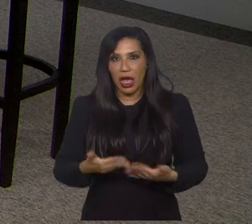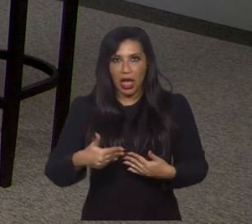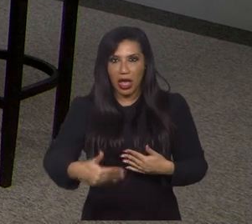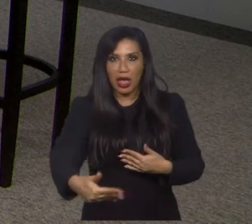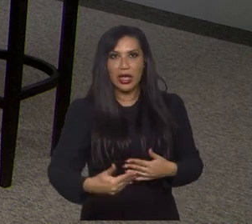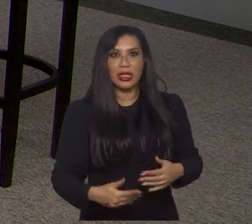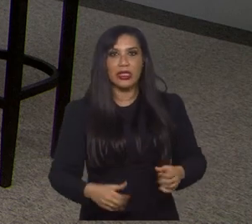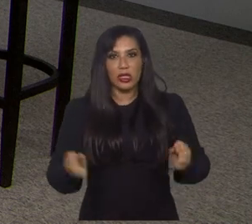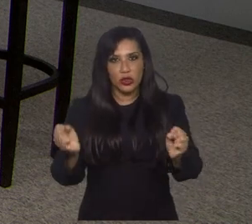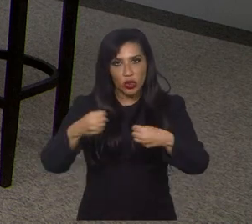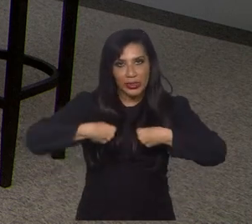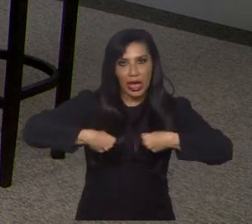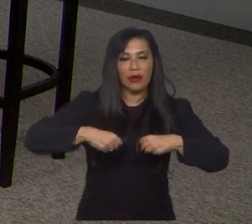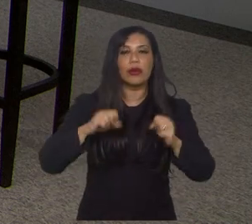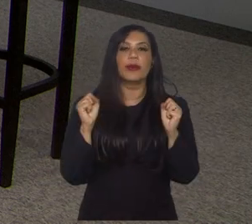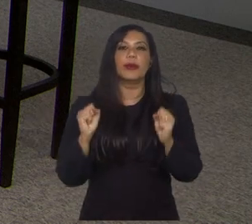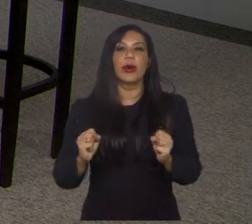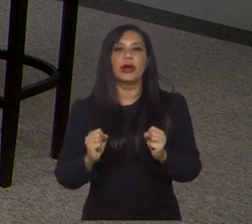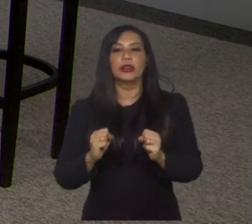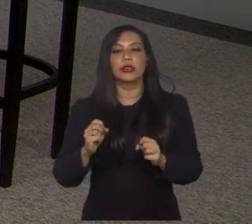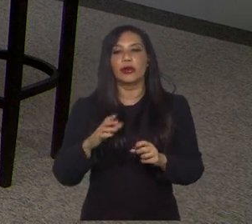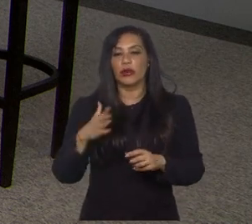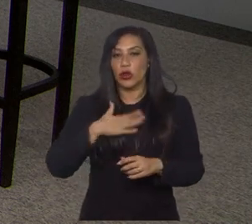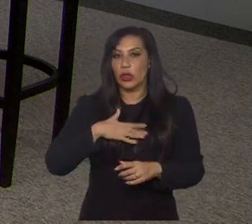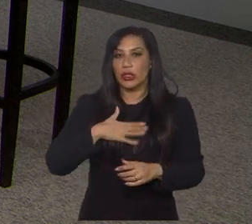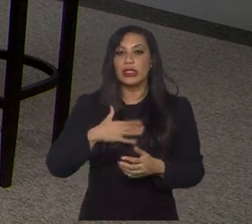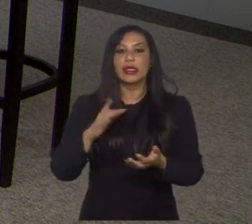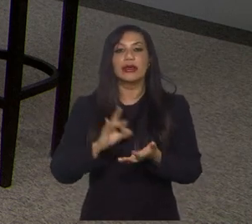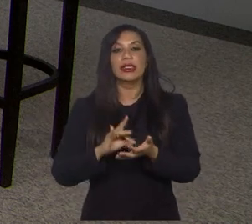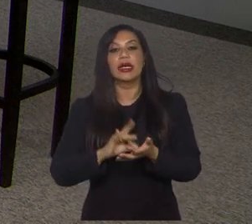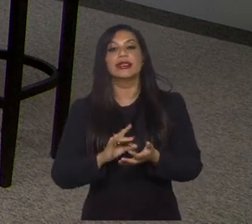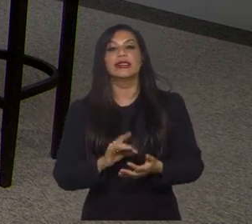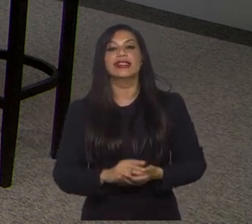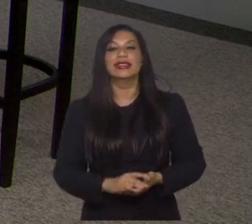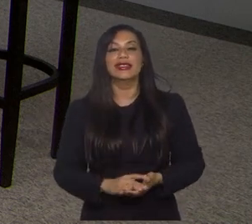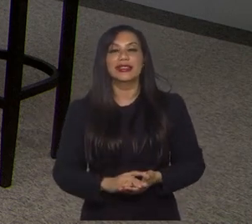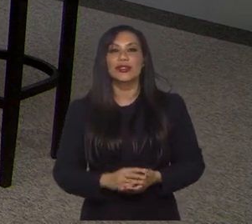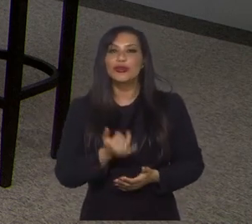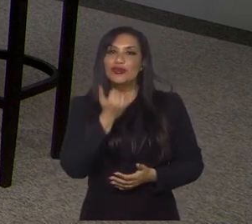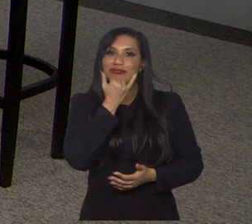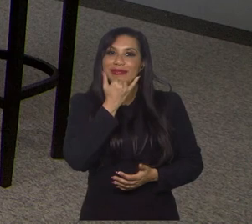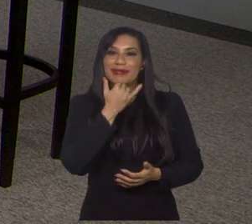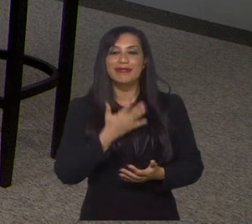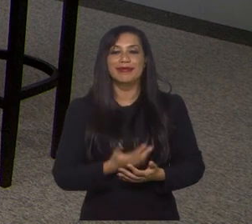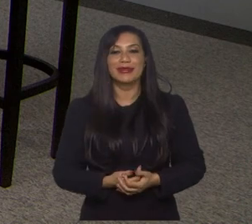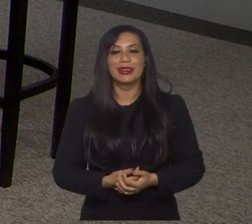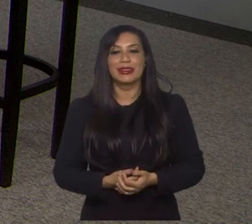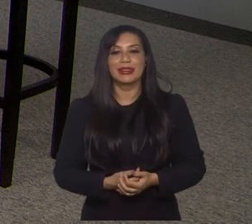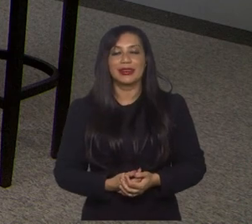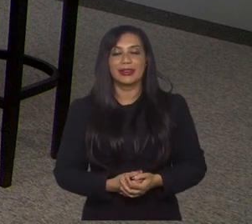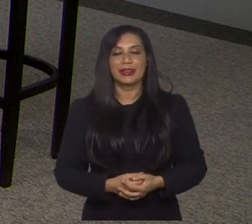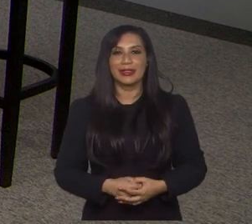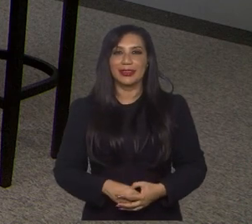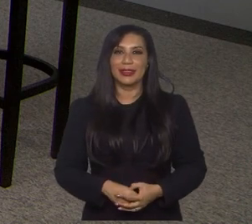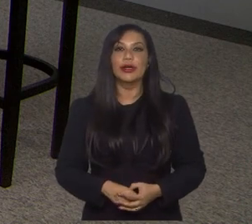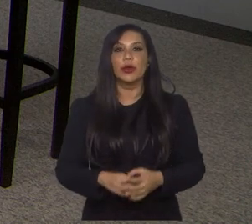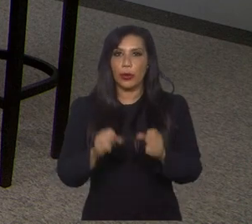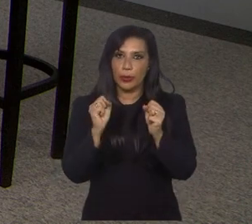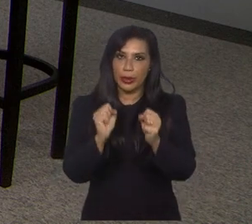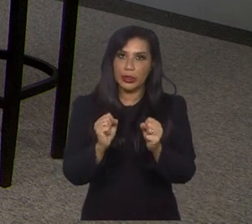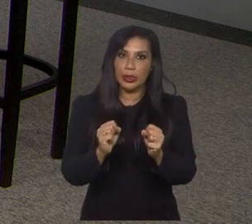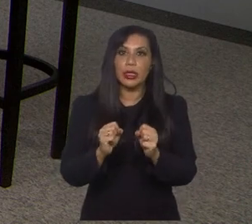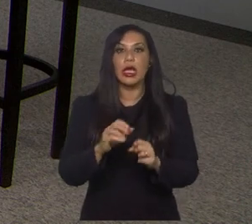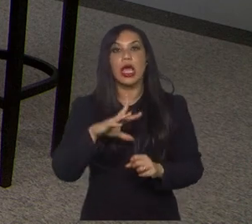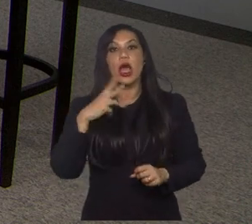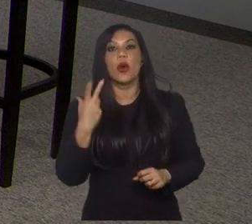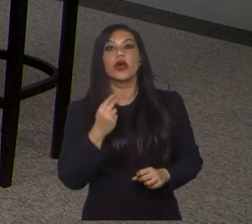Nas oitavas, pode, né? Pode, e o Brasil... Você gostaria, na verdade. Poderia sim, e